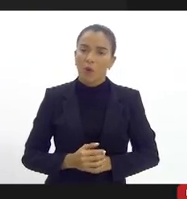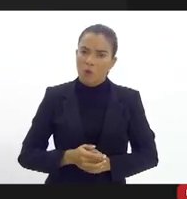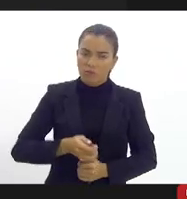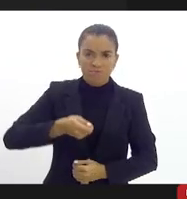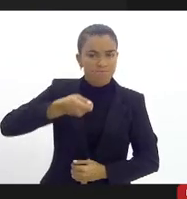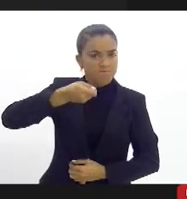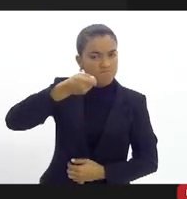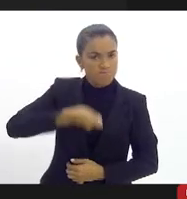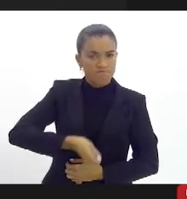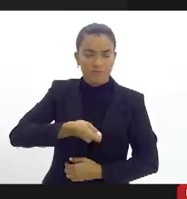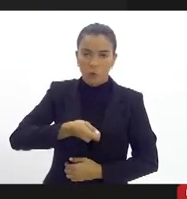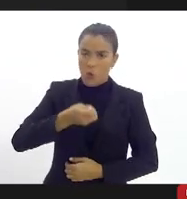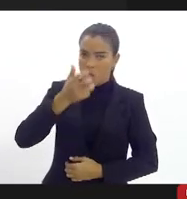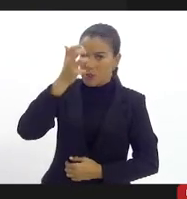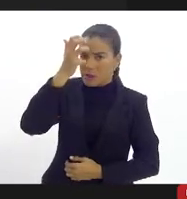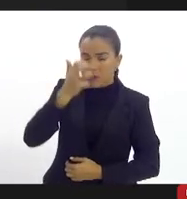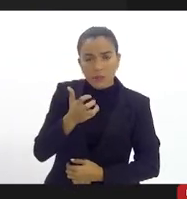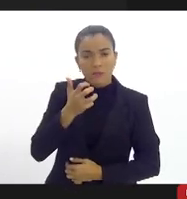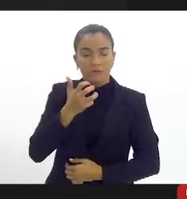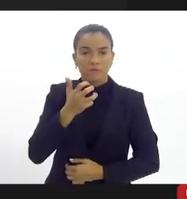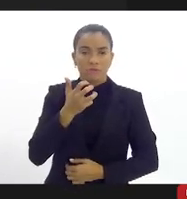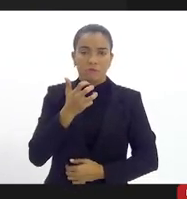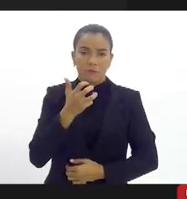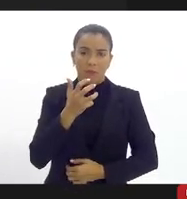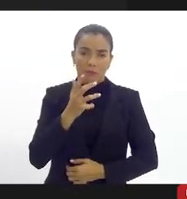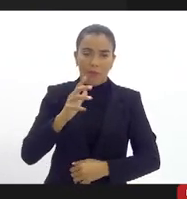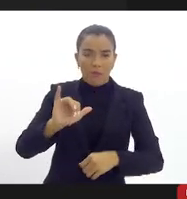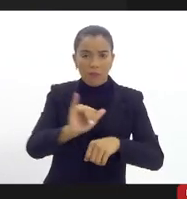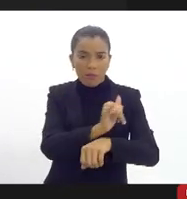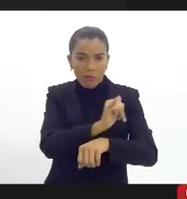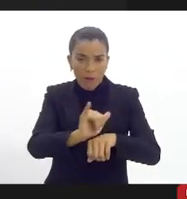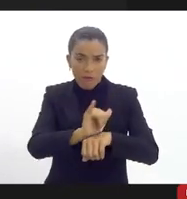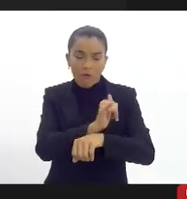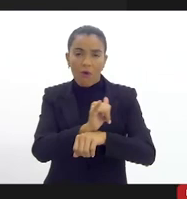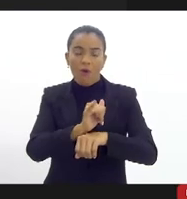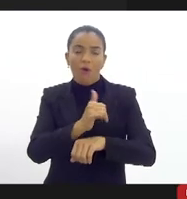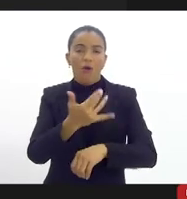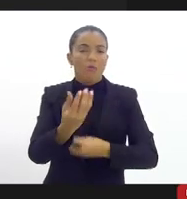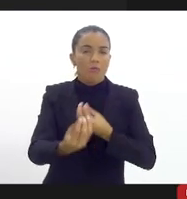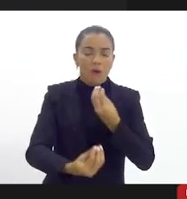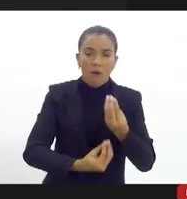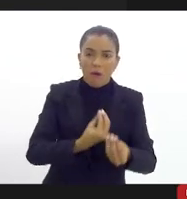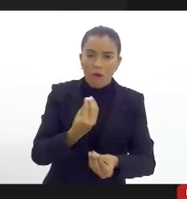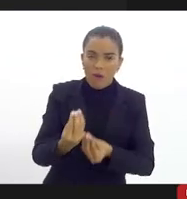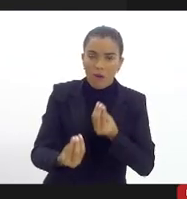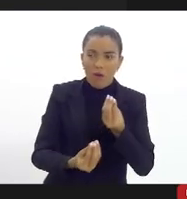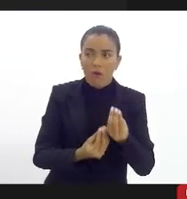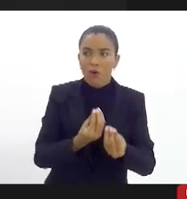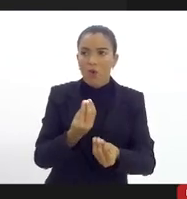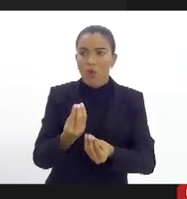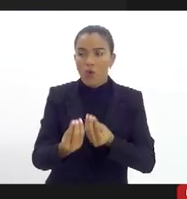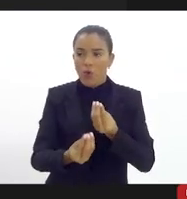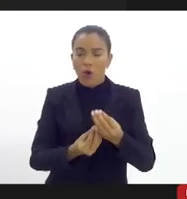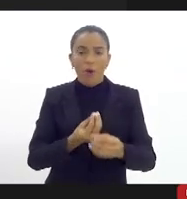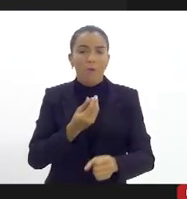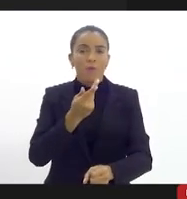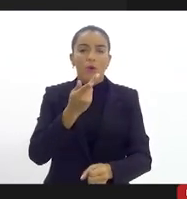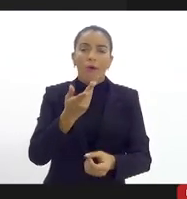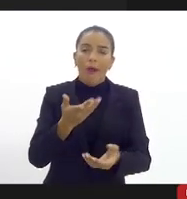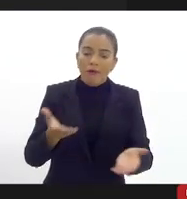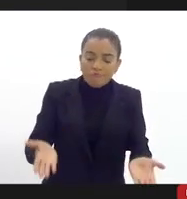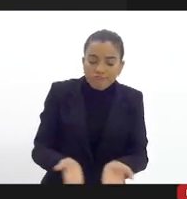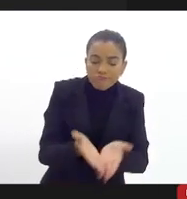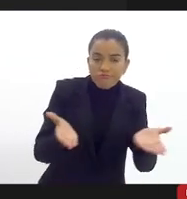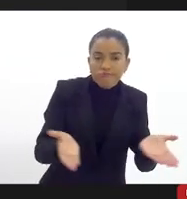Rigor muito grande na na forma como é premiado e